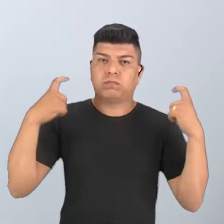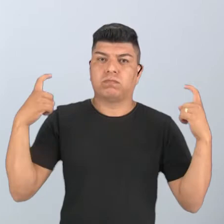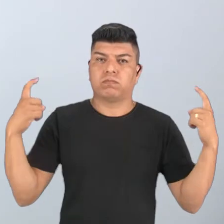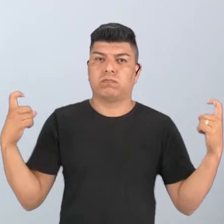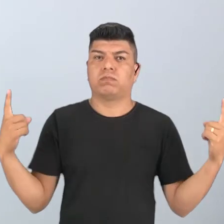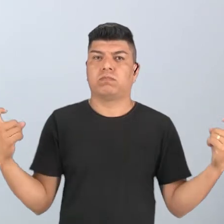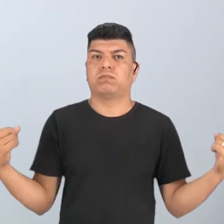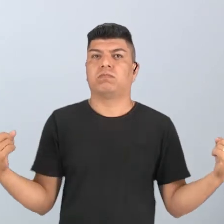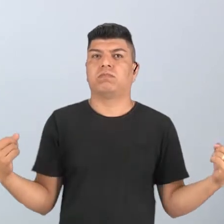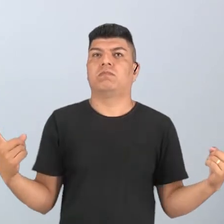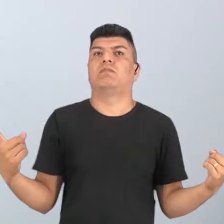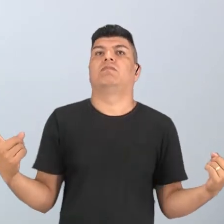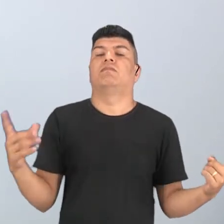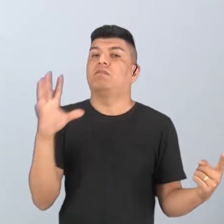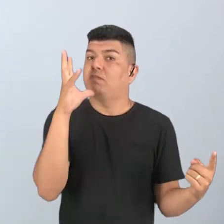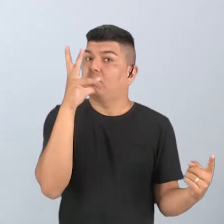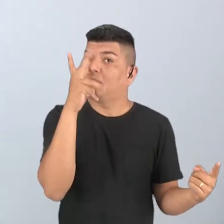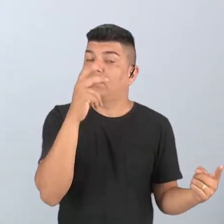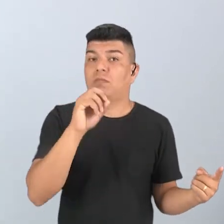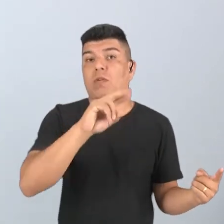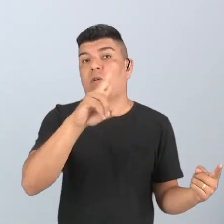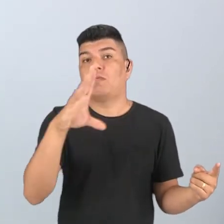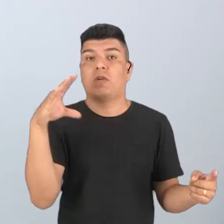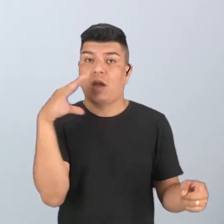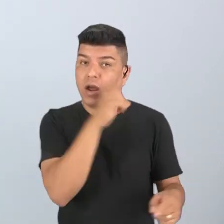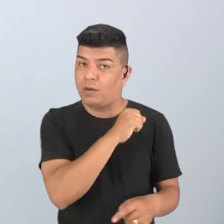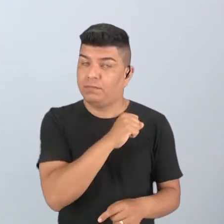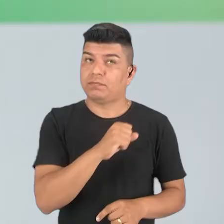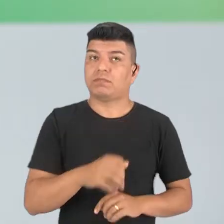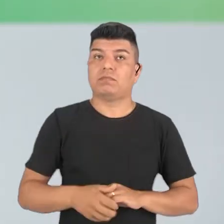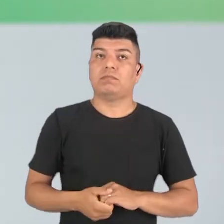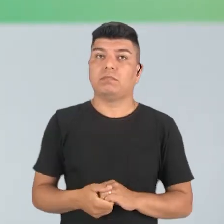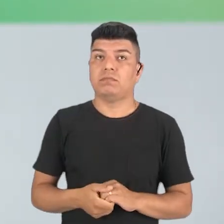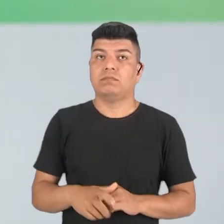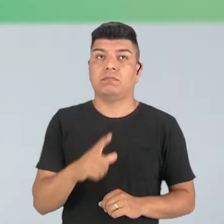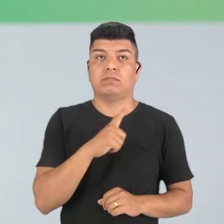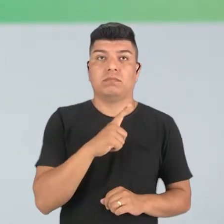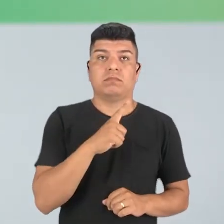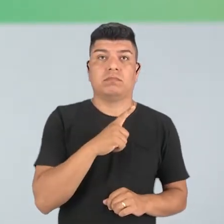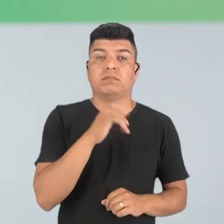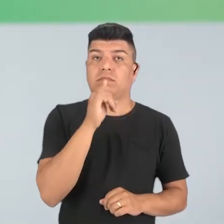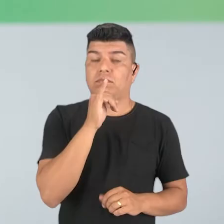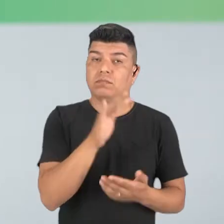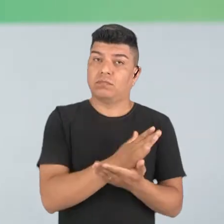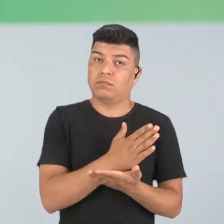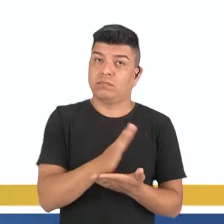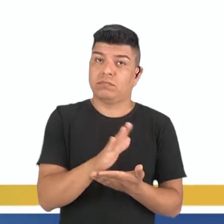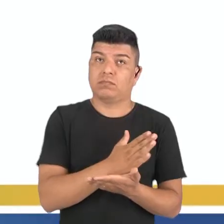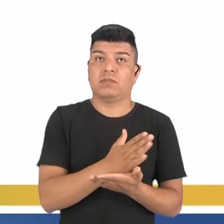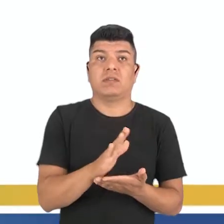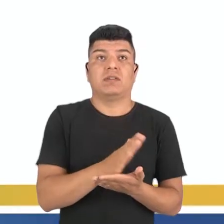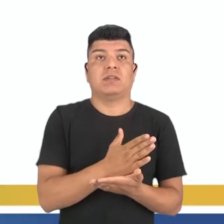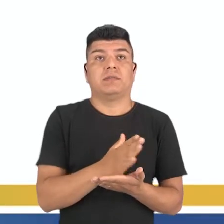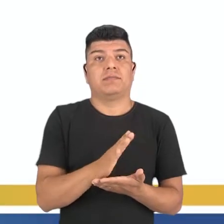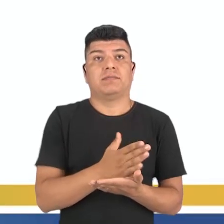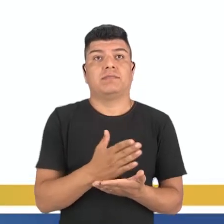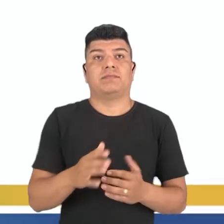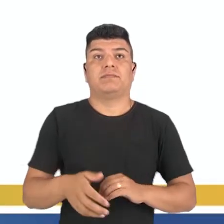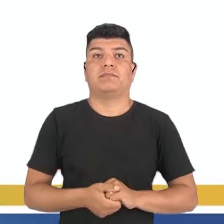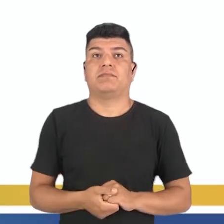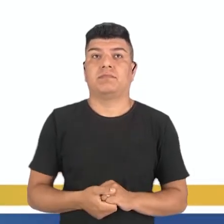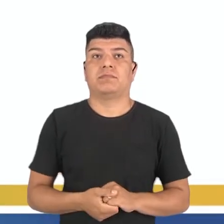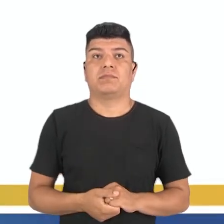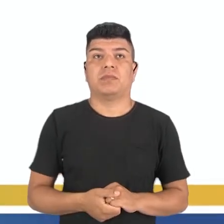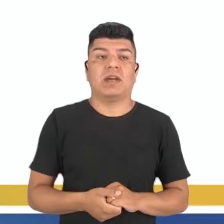ser longo ou curto. Bem, nós temos aí alguns exemplos. Acompanha comigo.